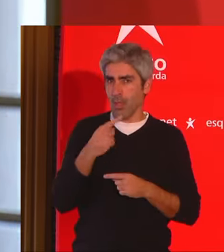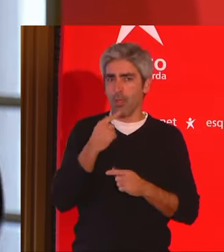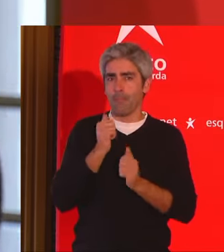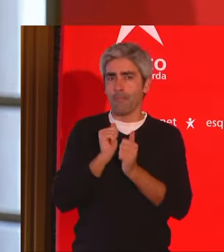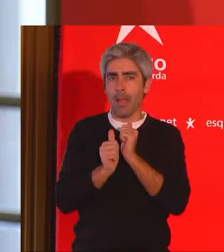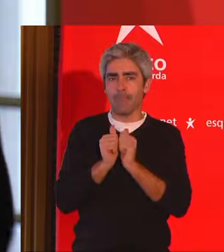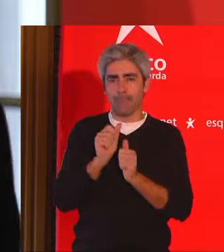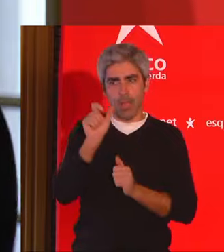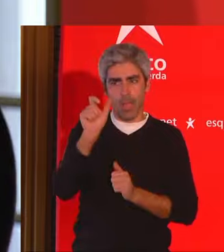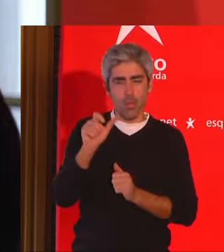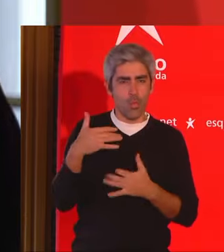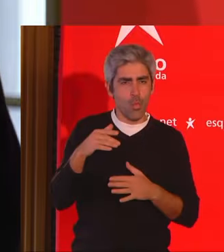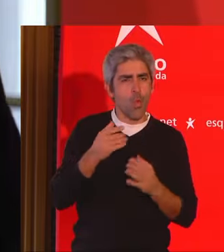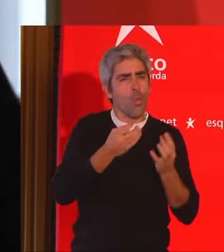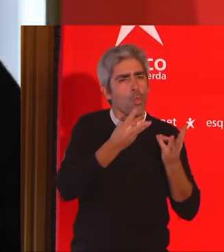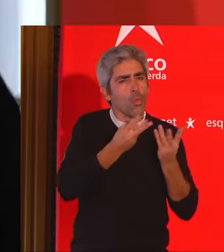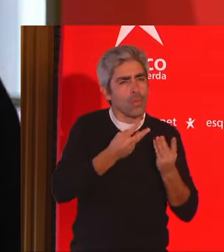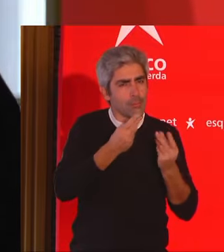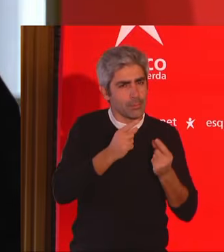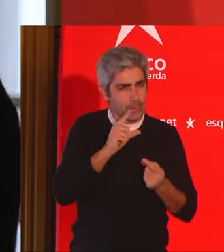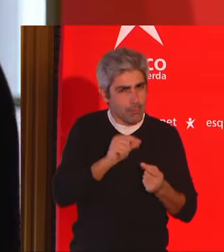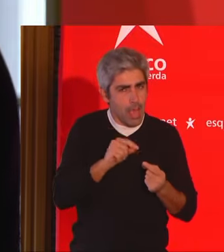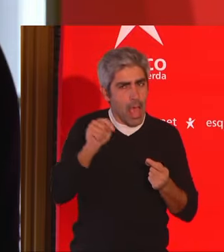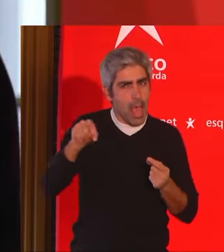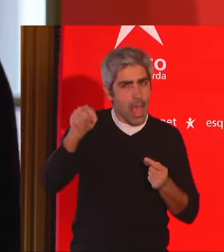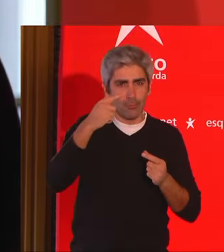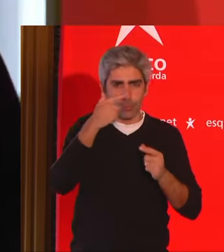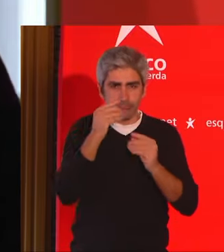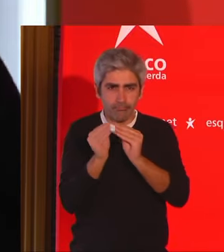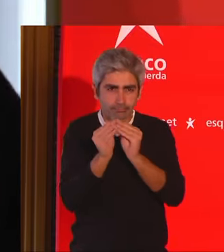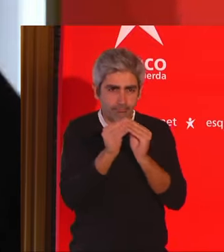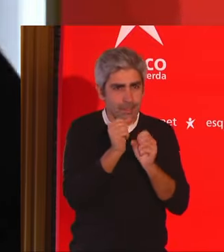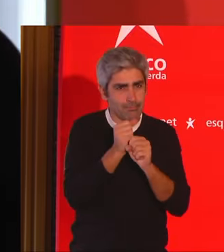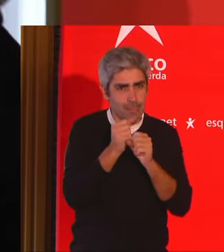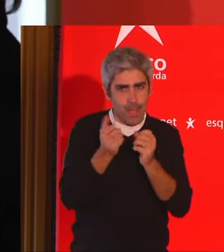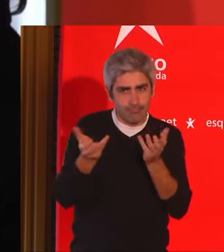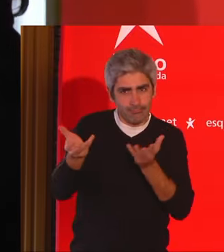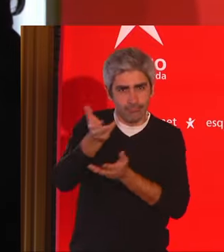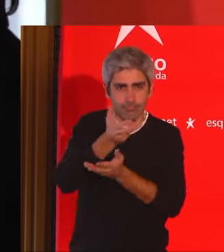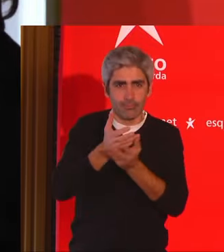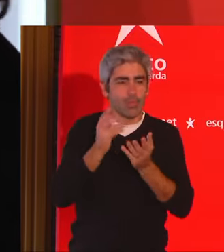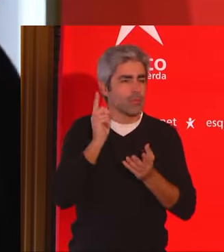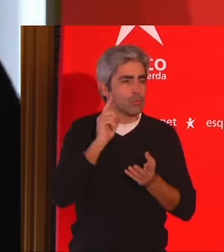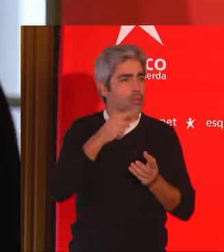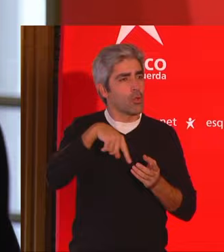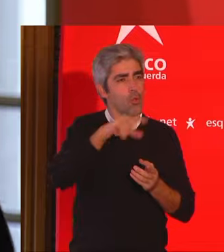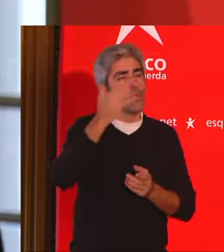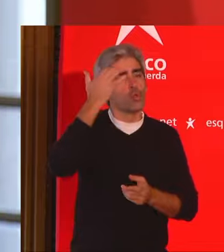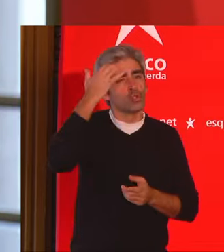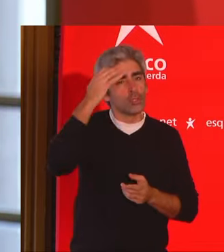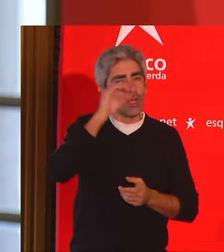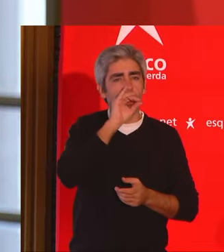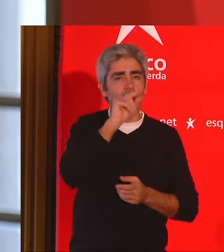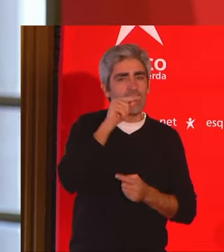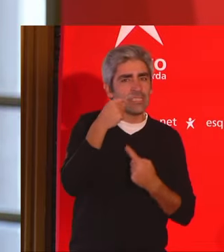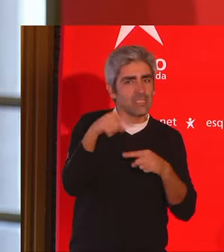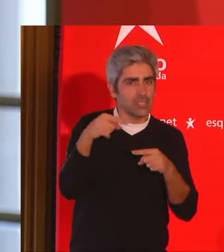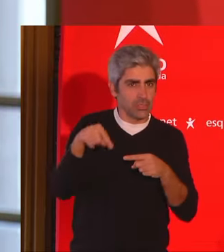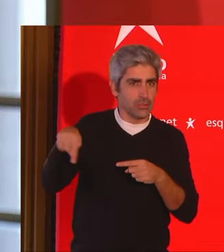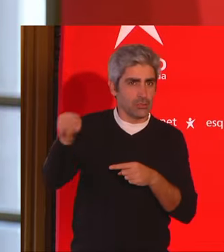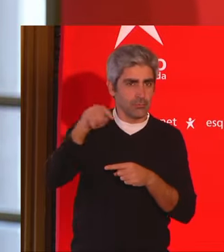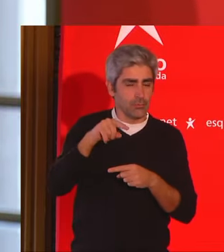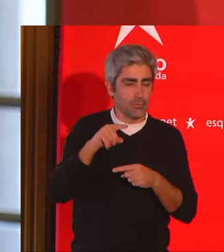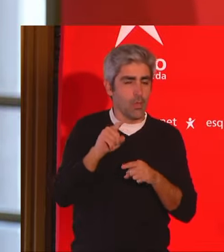todo um contabilistas, etc., há toda uma indústria que trabalha para isso. E era bom que as pessoas tenham consciência disso. Os